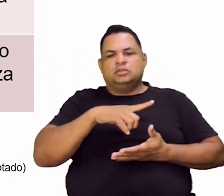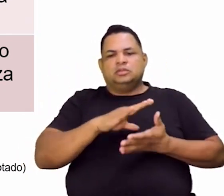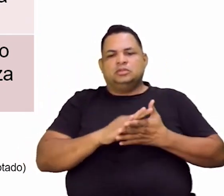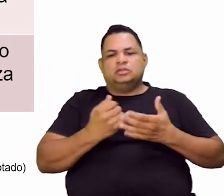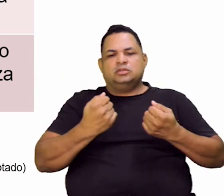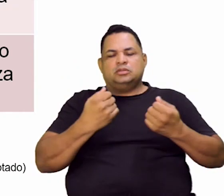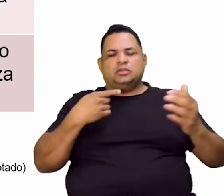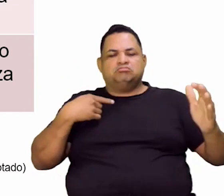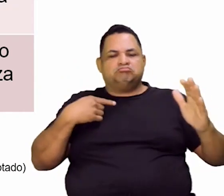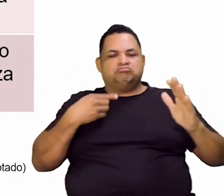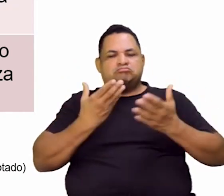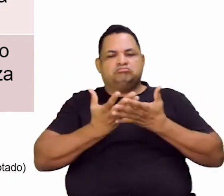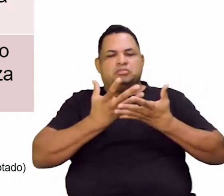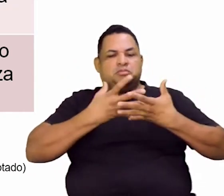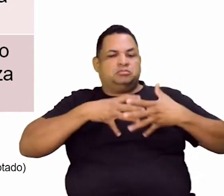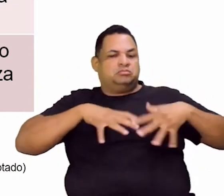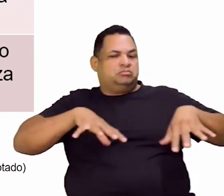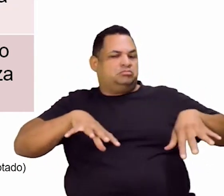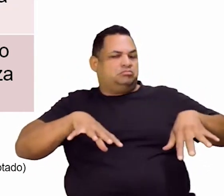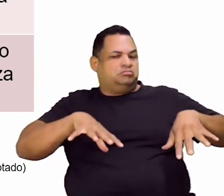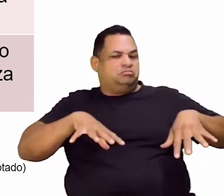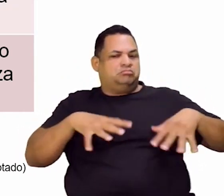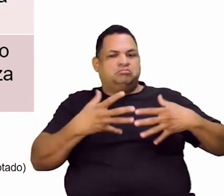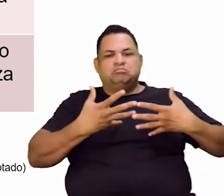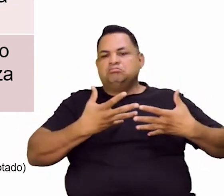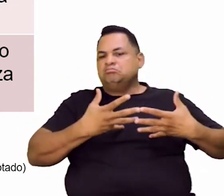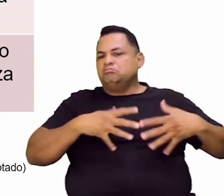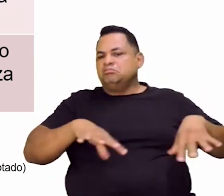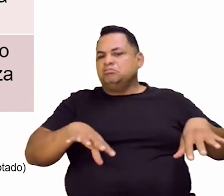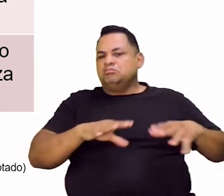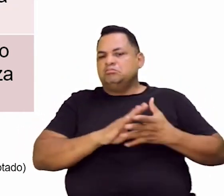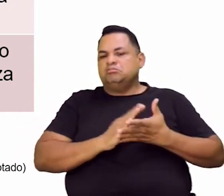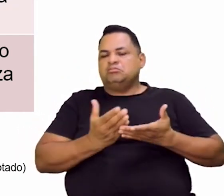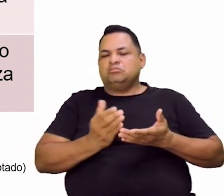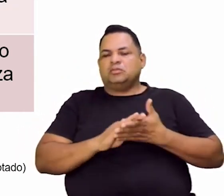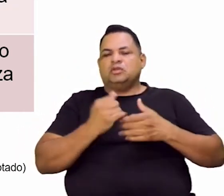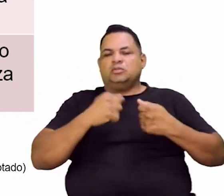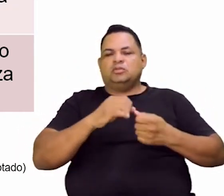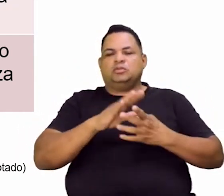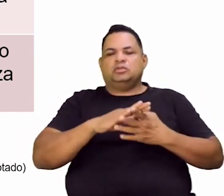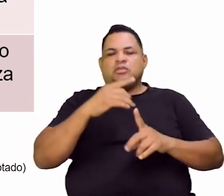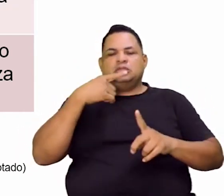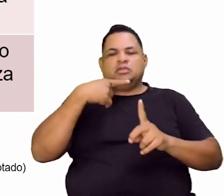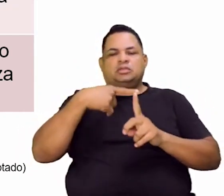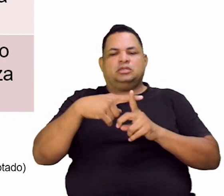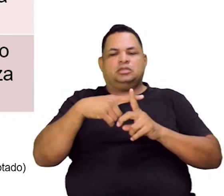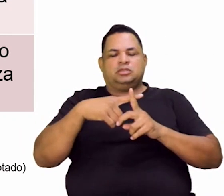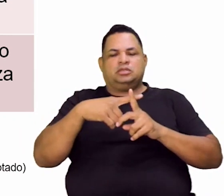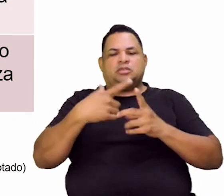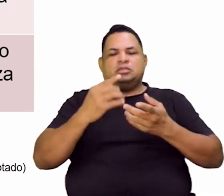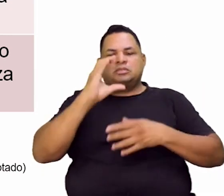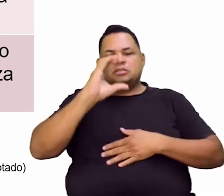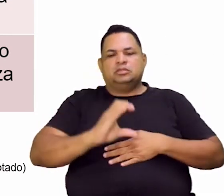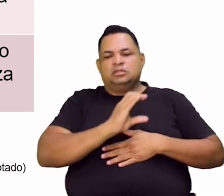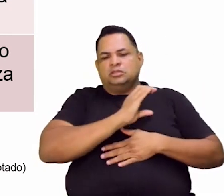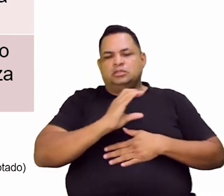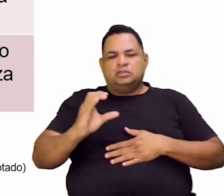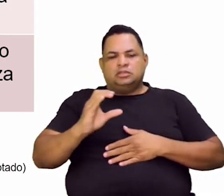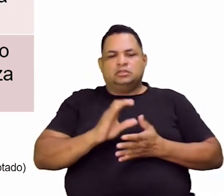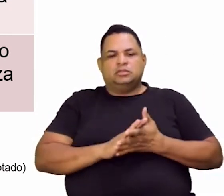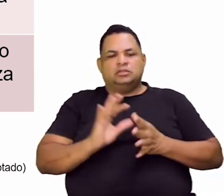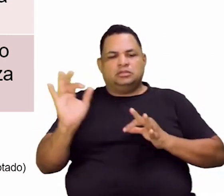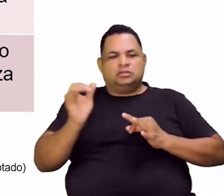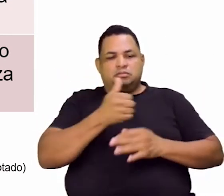poder centralizador da Igreja Católica. Então tá aqui. Aperfeiçoamento de técnicas e inovações